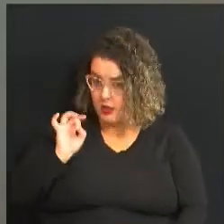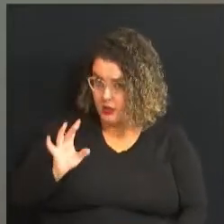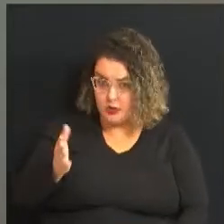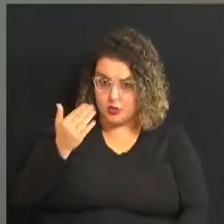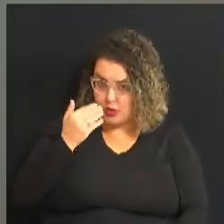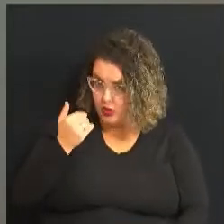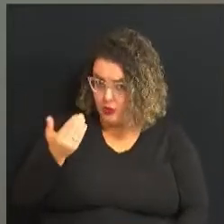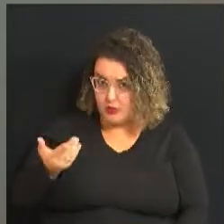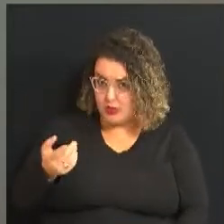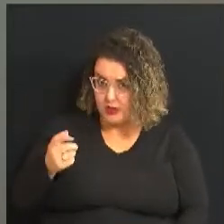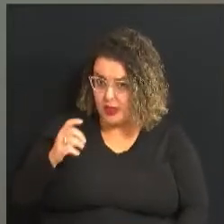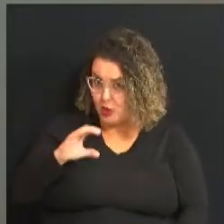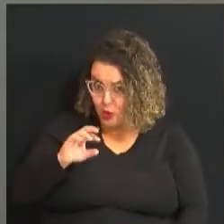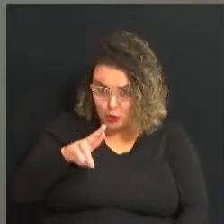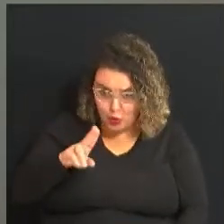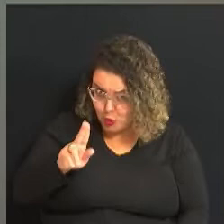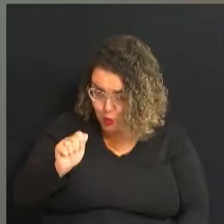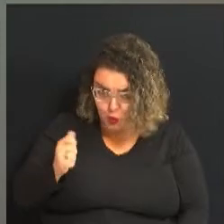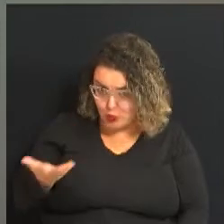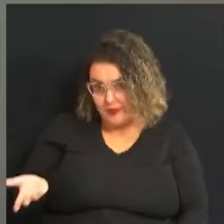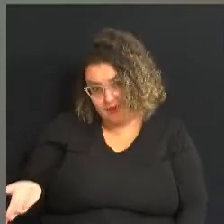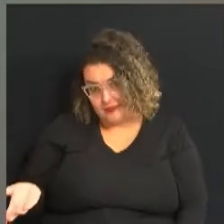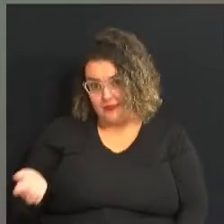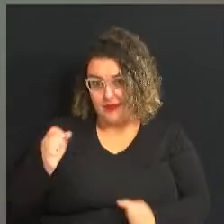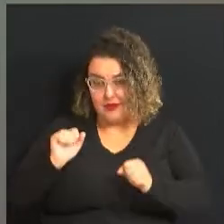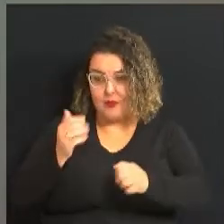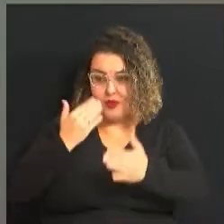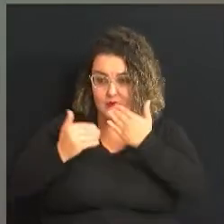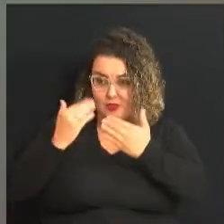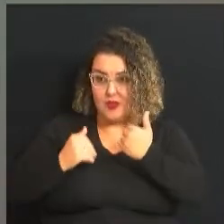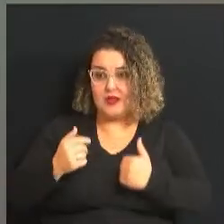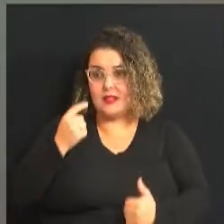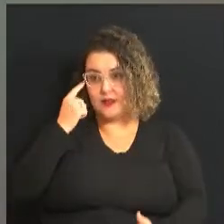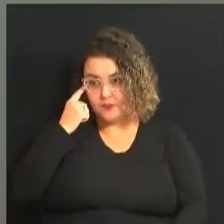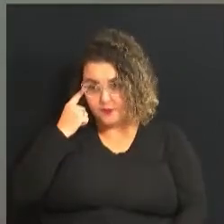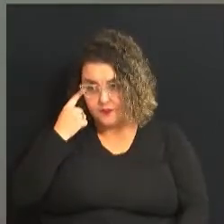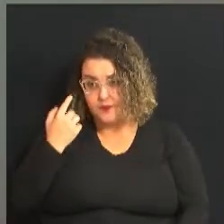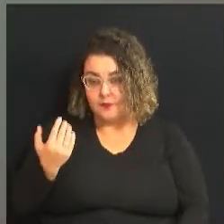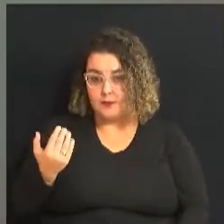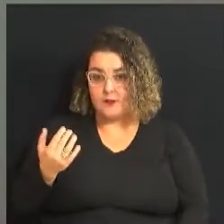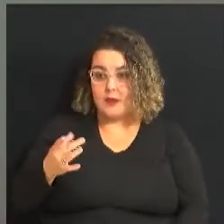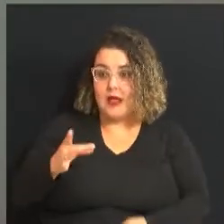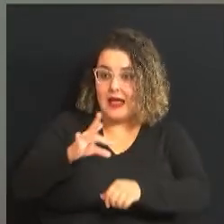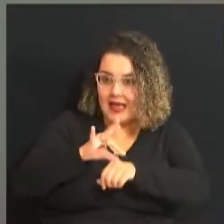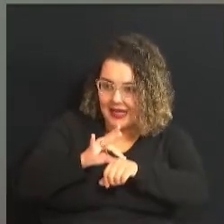Então você pode sim fazer o uso da comida japonesa. A carne crua,